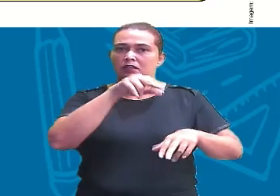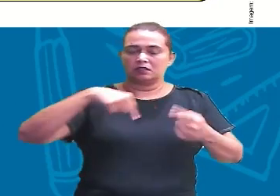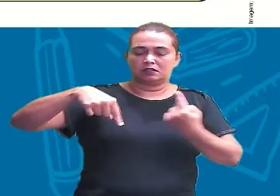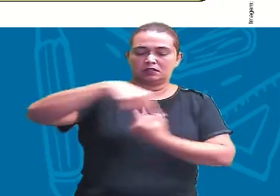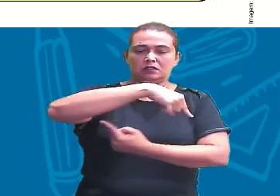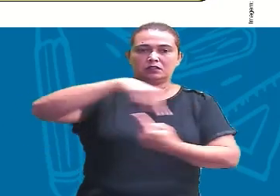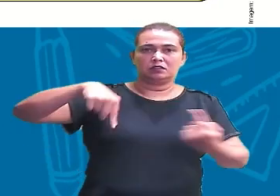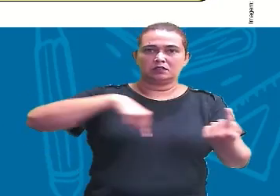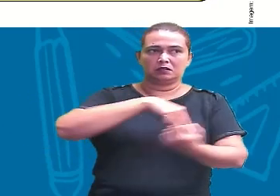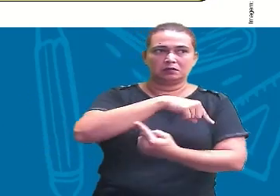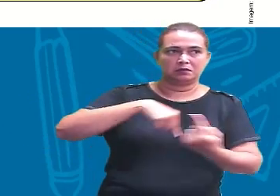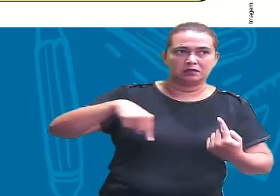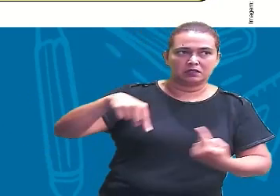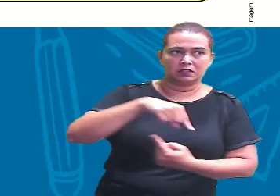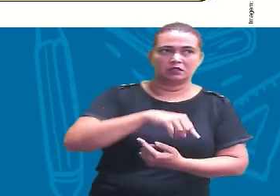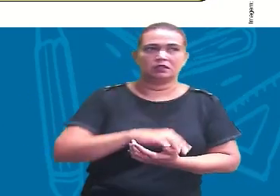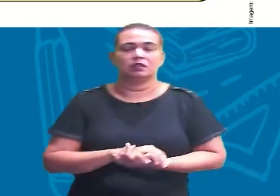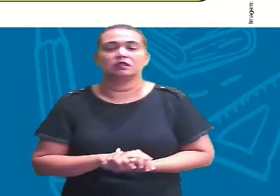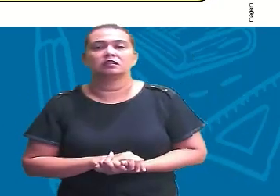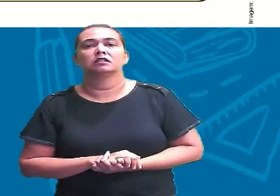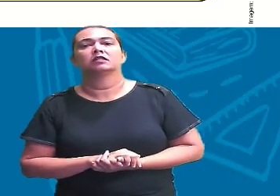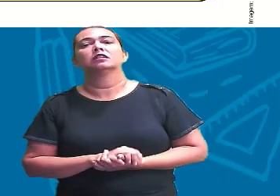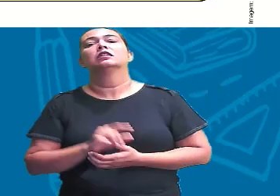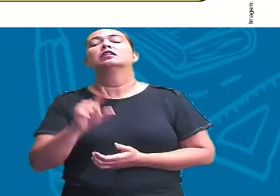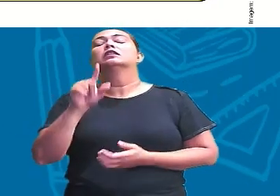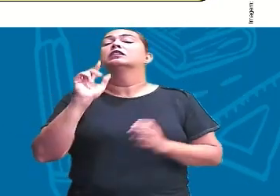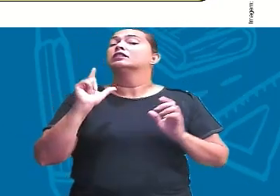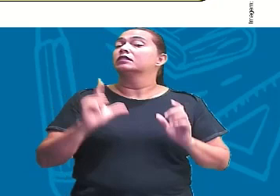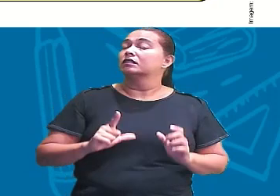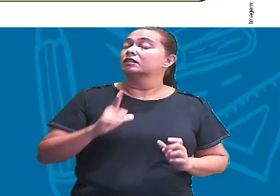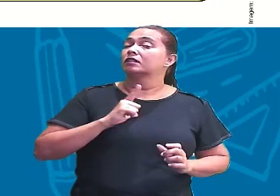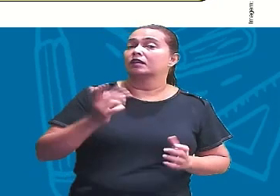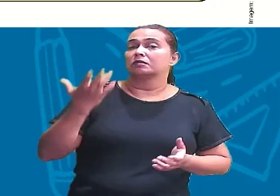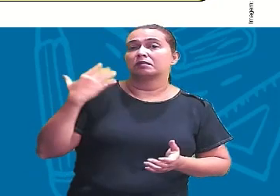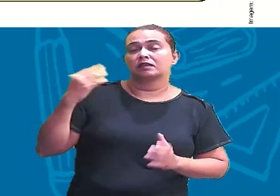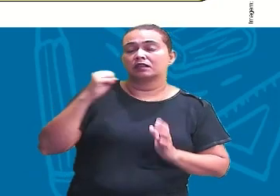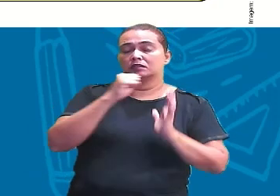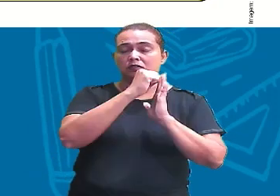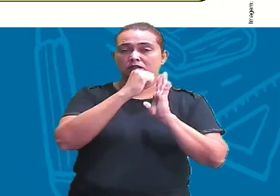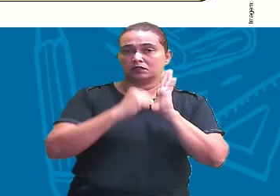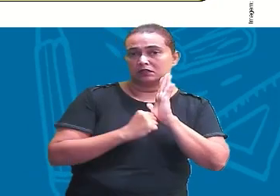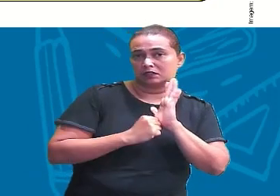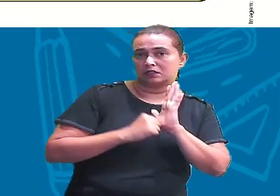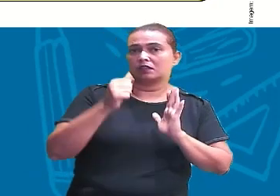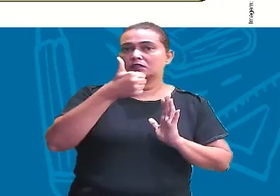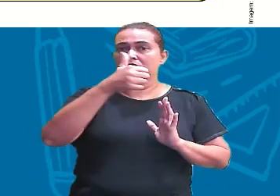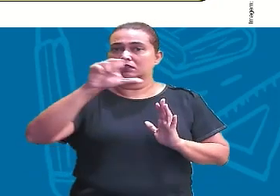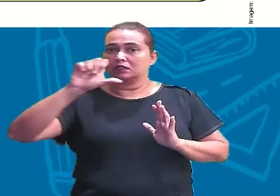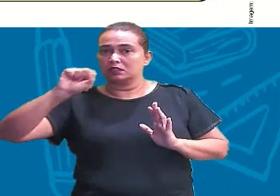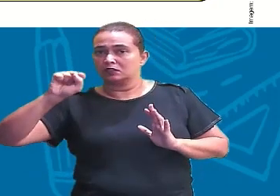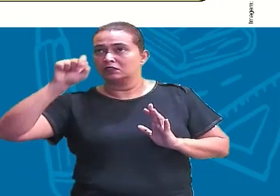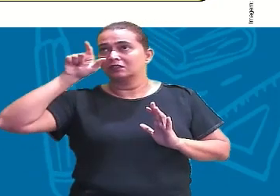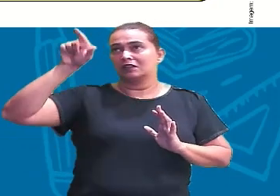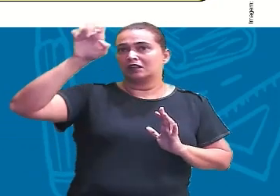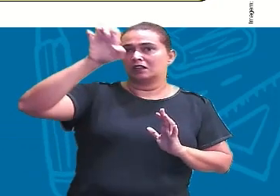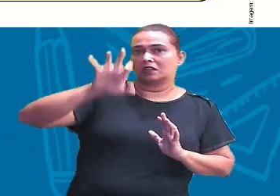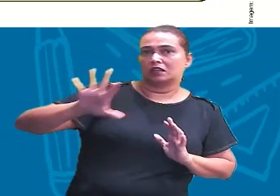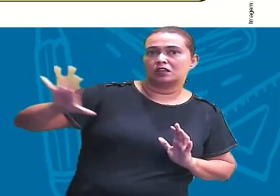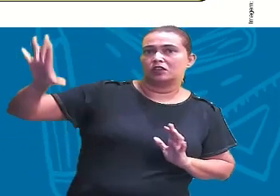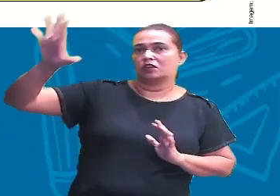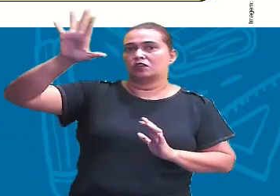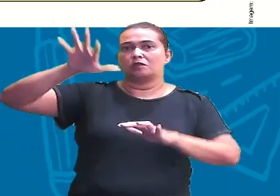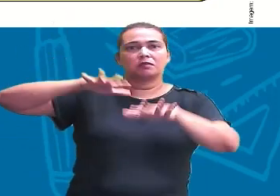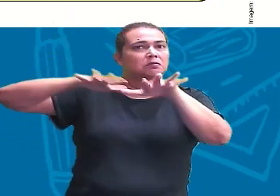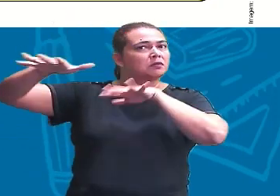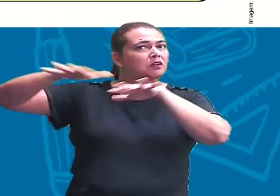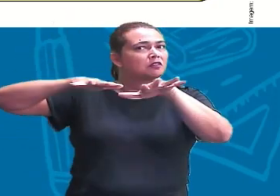iluminismo, né? Aquele movimento que ocorre na Europa no século XVIII e acaba mudando a forma com que os europeus,